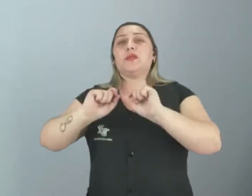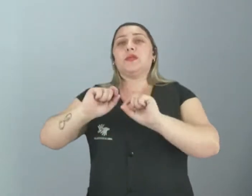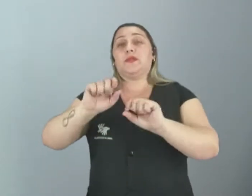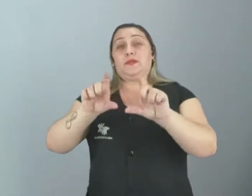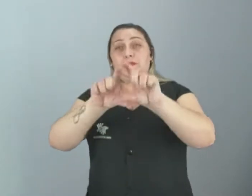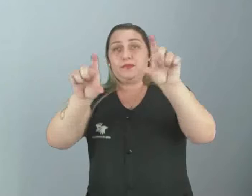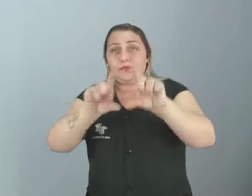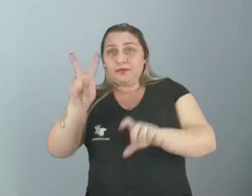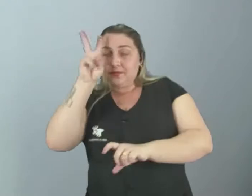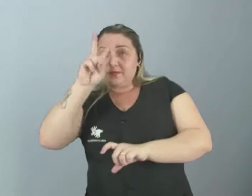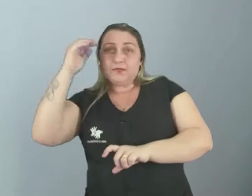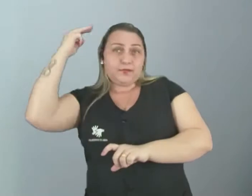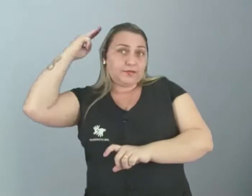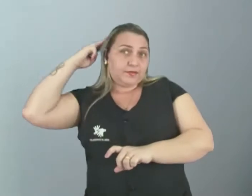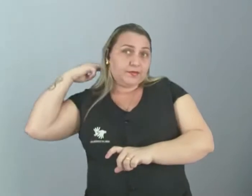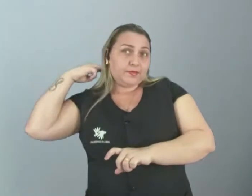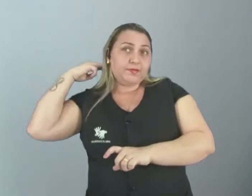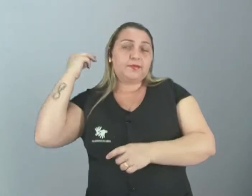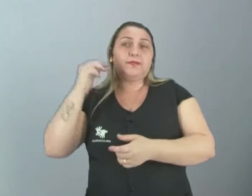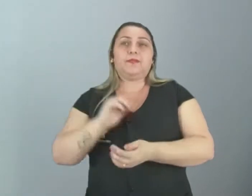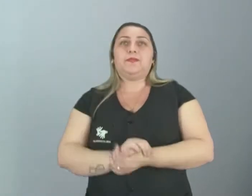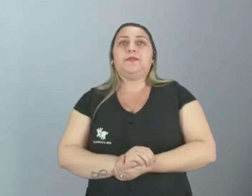história em quadrinhos, a Turma da Mônica em si.